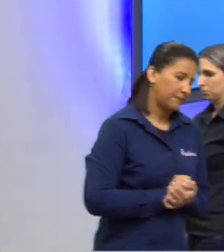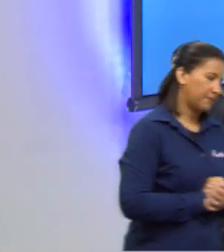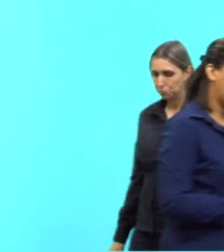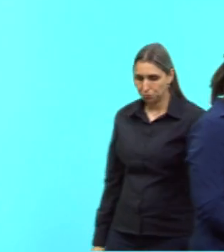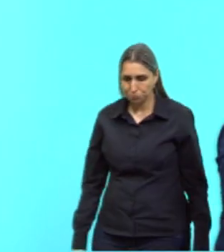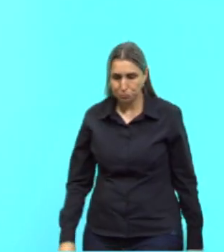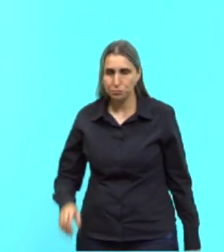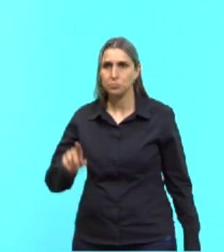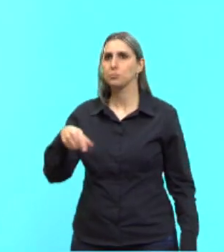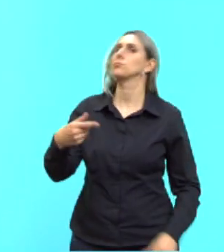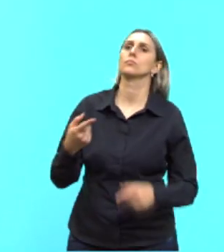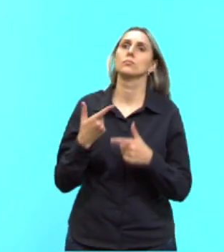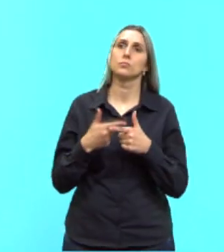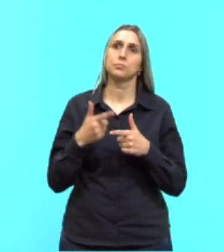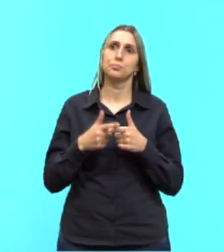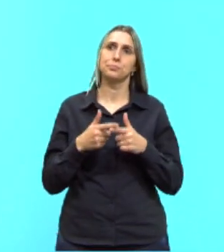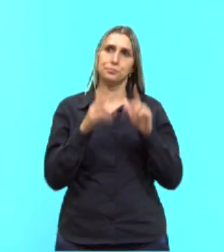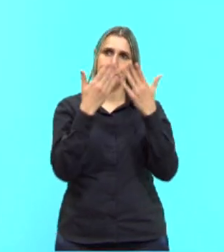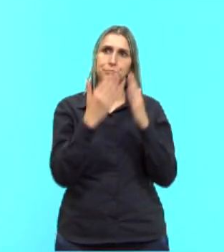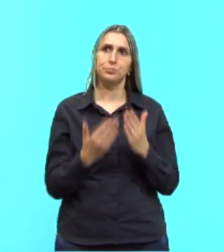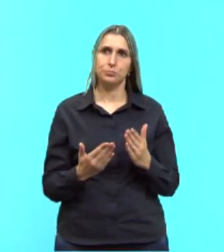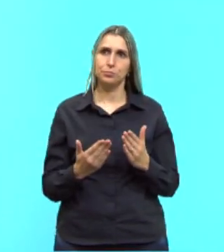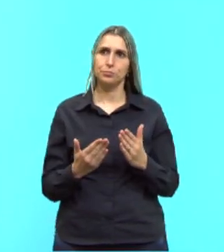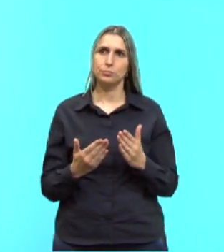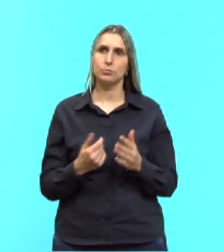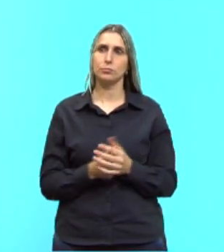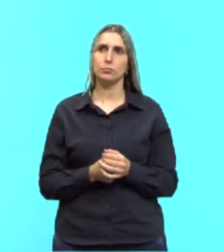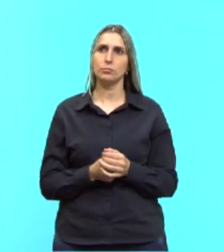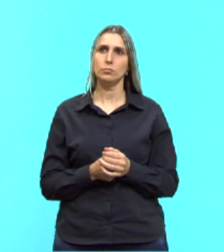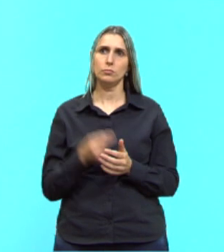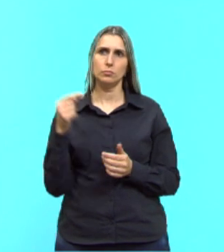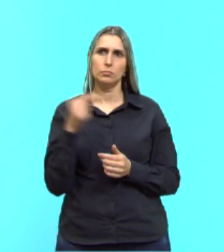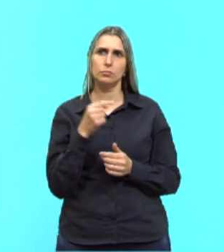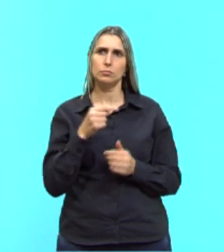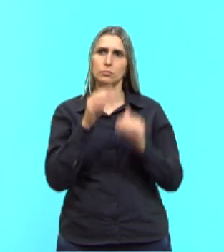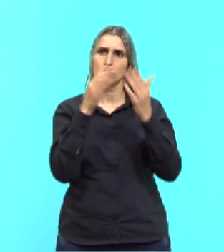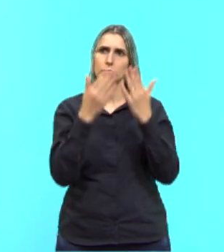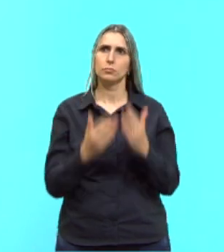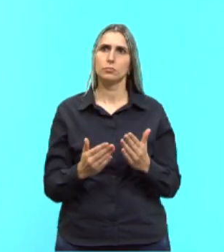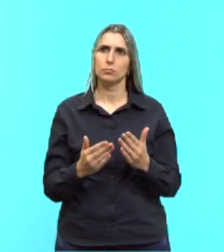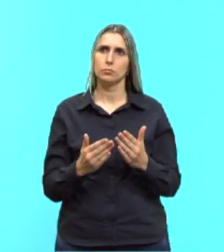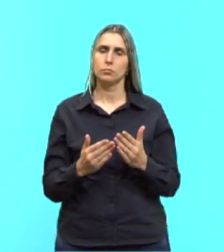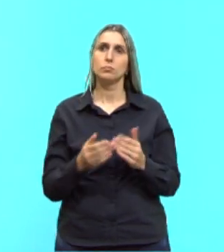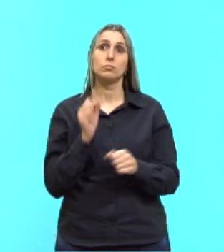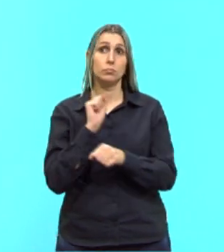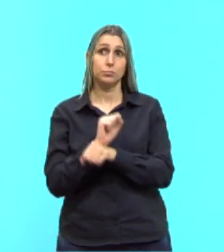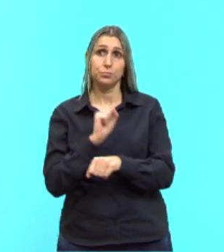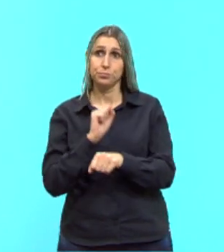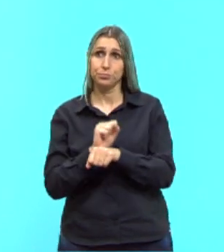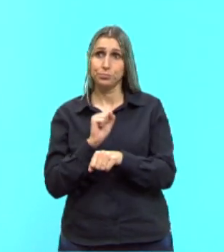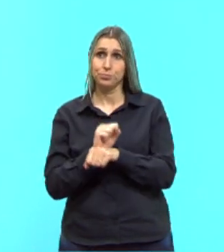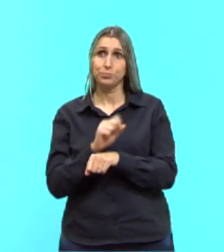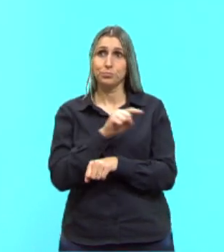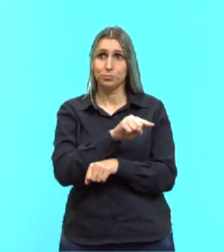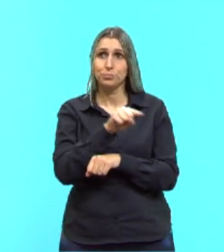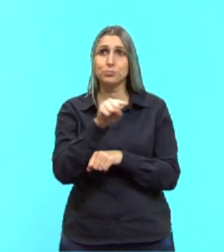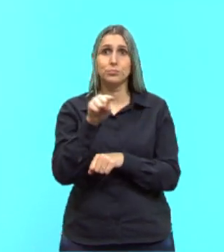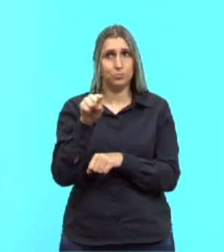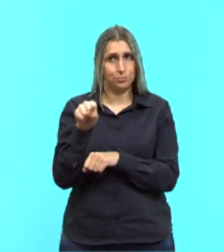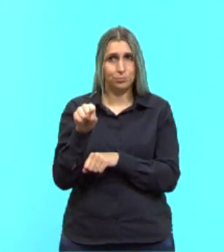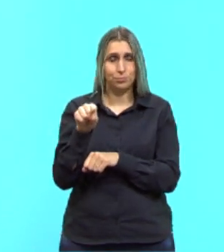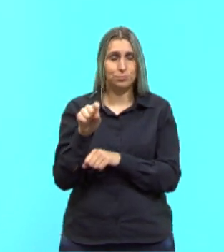Outra situação de análise, certo? E essas análises todas eu espero que vocês estejam